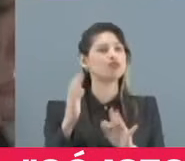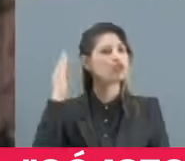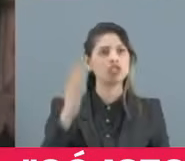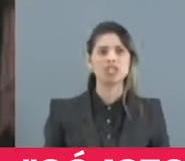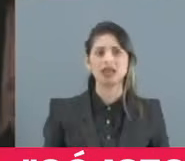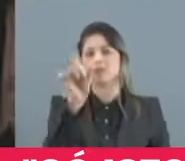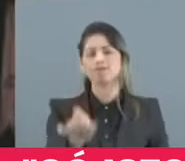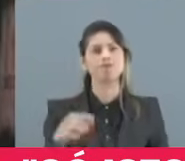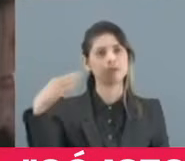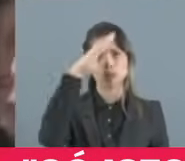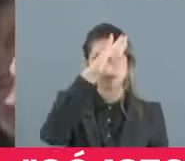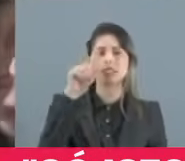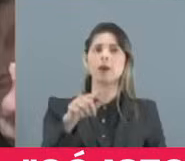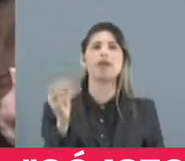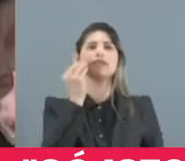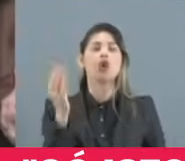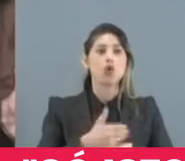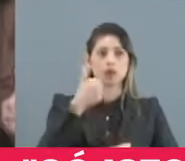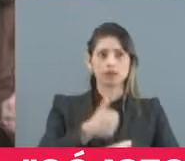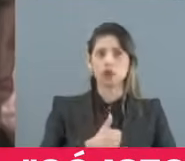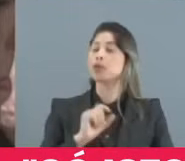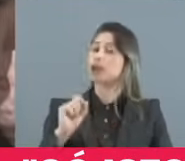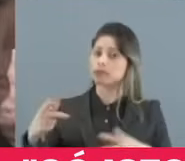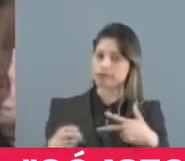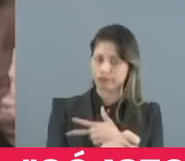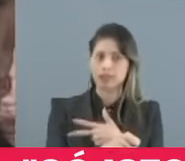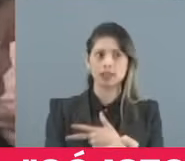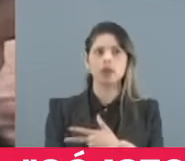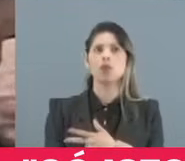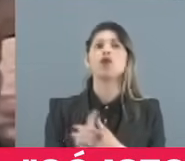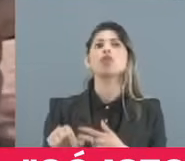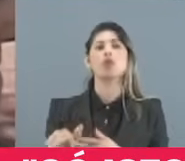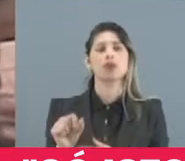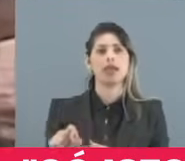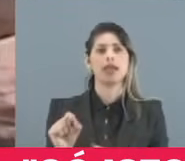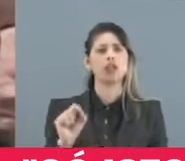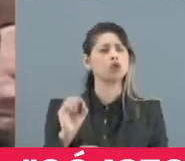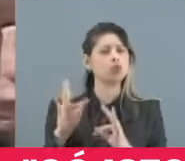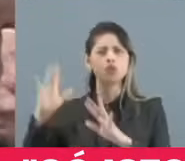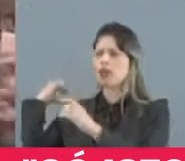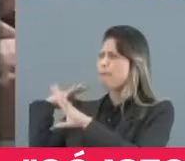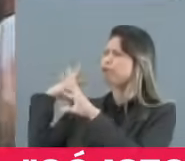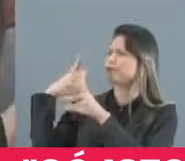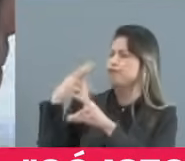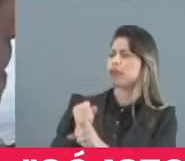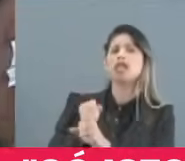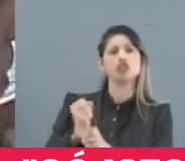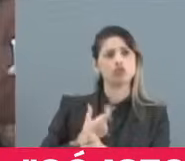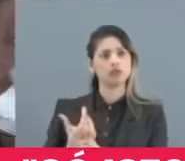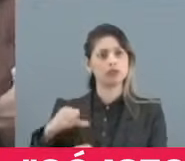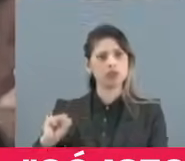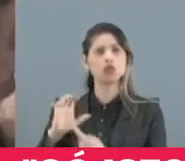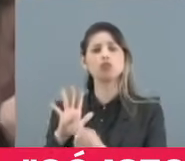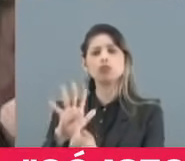Bolsonaro para esse atentado que aconteceu aqui dia 8, que foi a eclosão daquilo que ele já vem fazendo desde 2018,